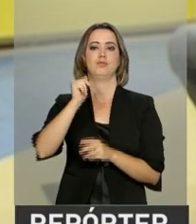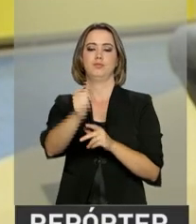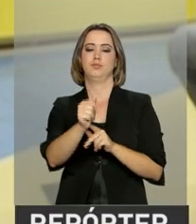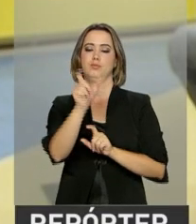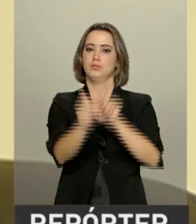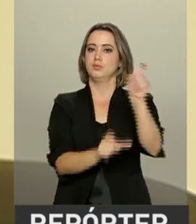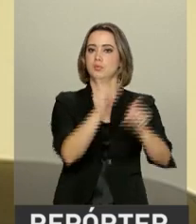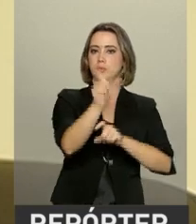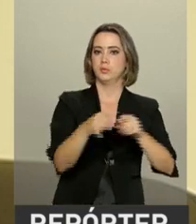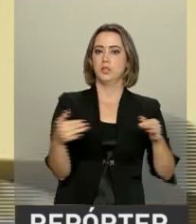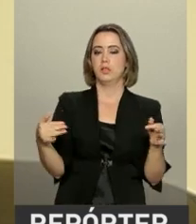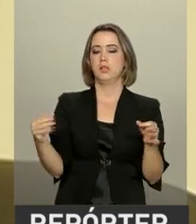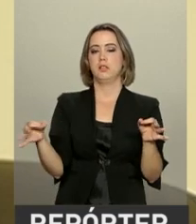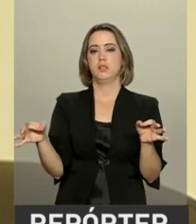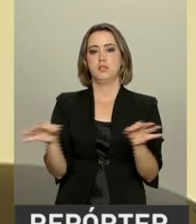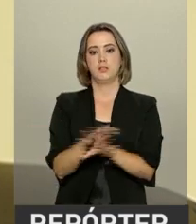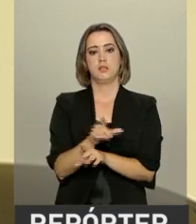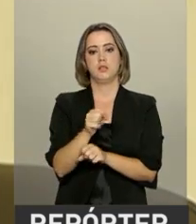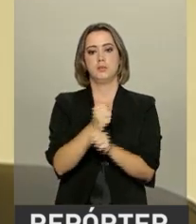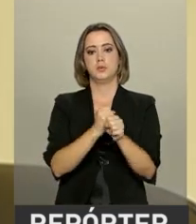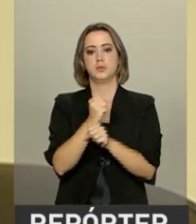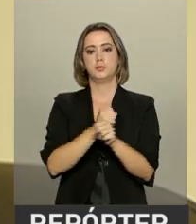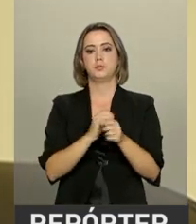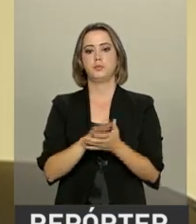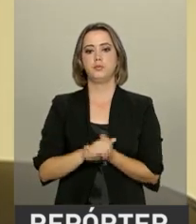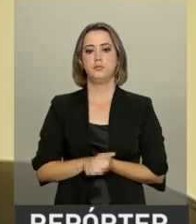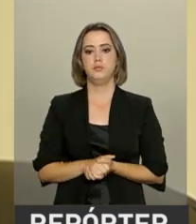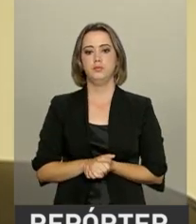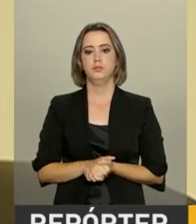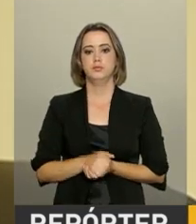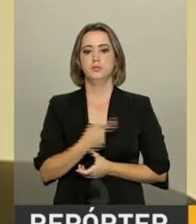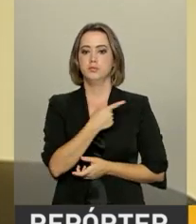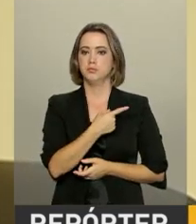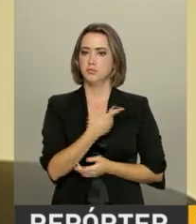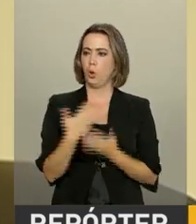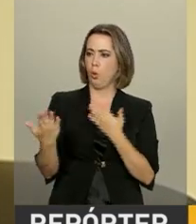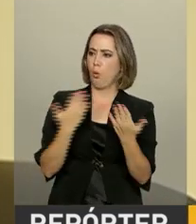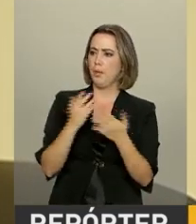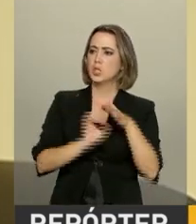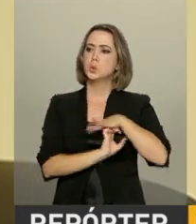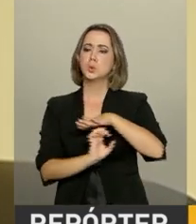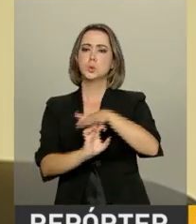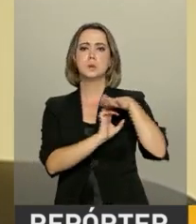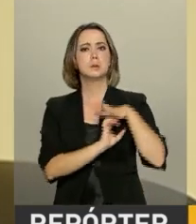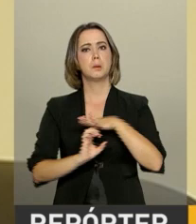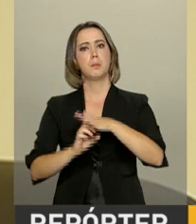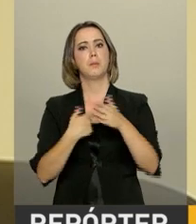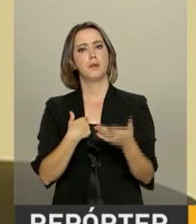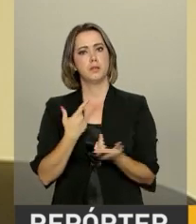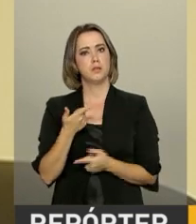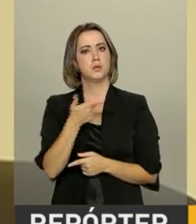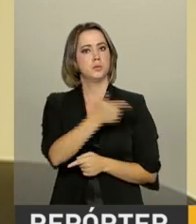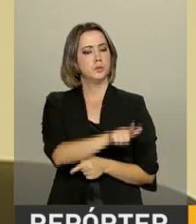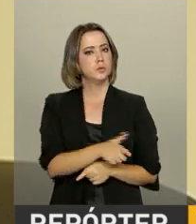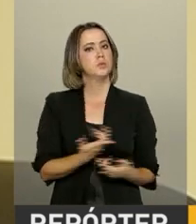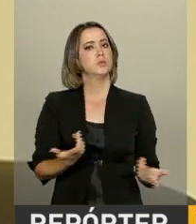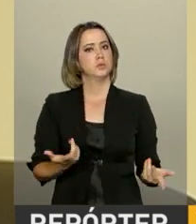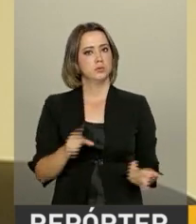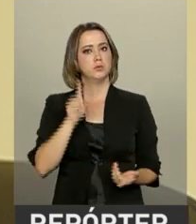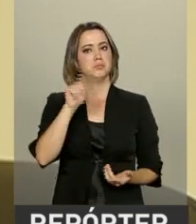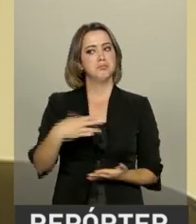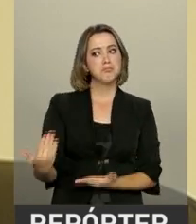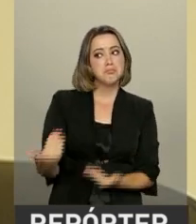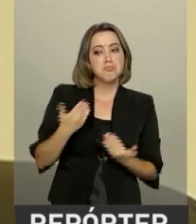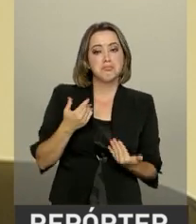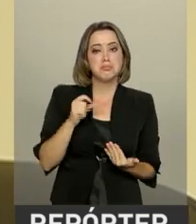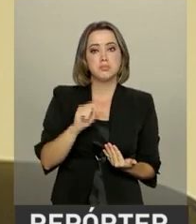até o fim do ano quem soube da novidade gostou mediante essa concorrência cada vez mais das operadoras né vem